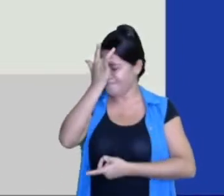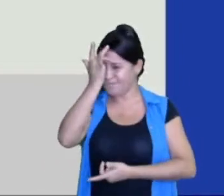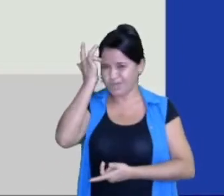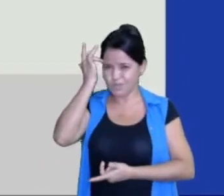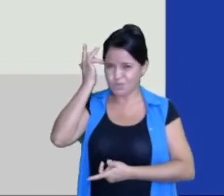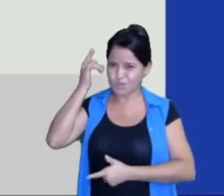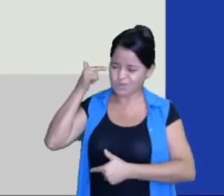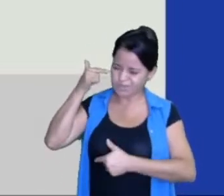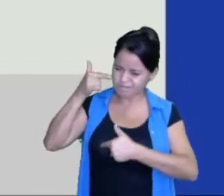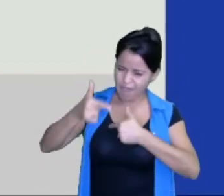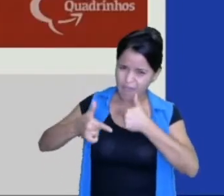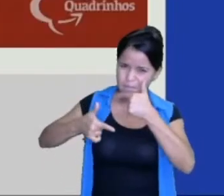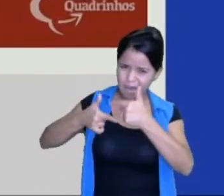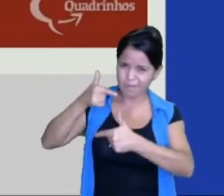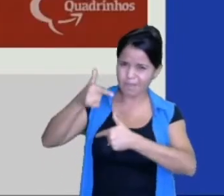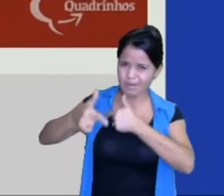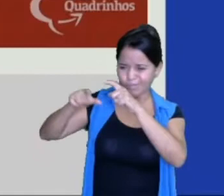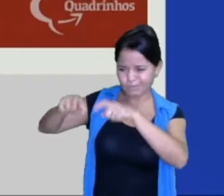ganhando pouco.